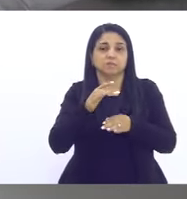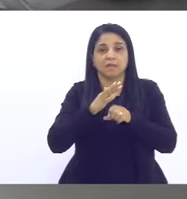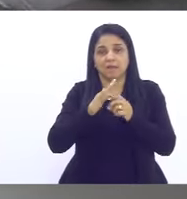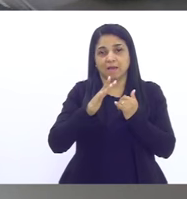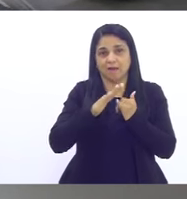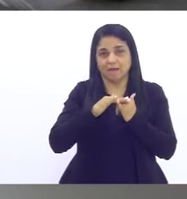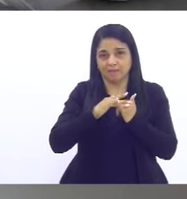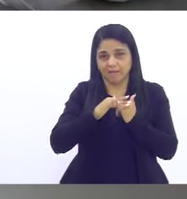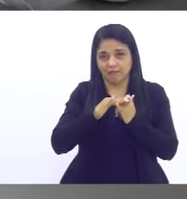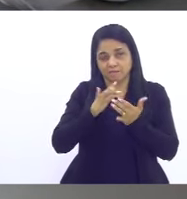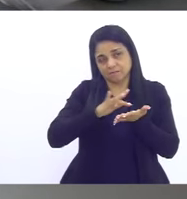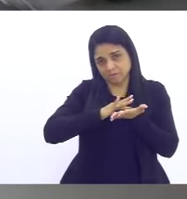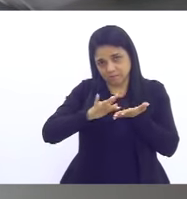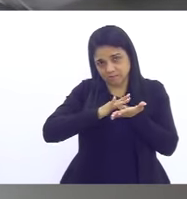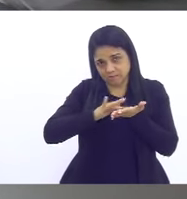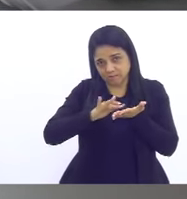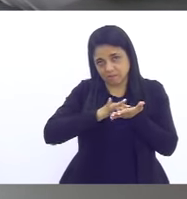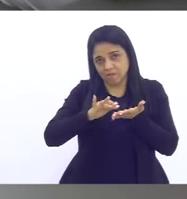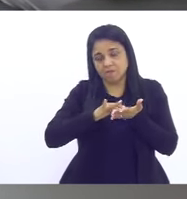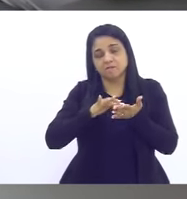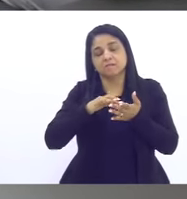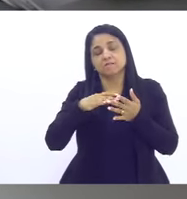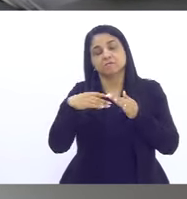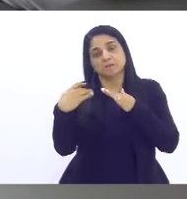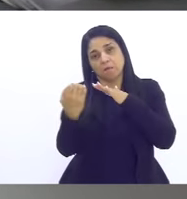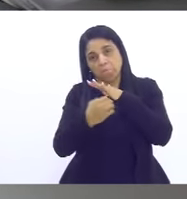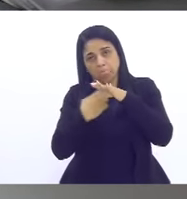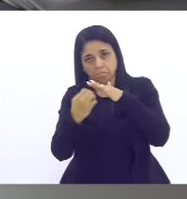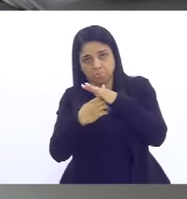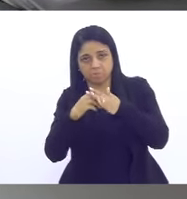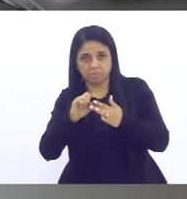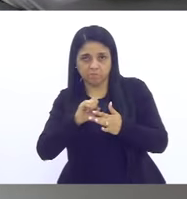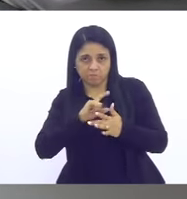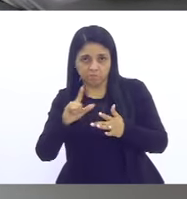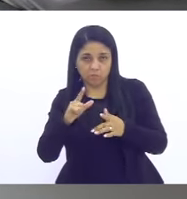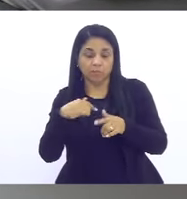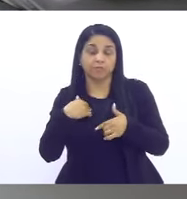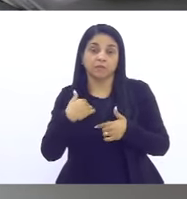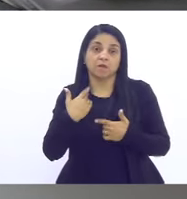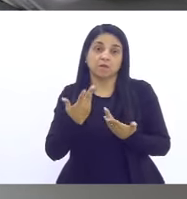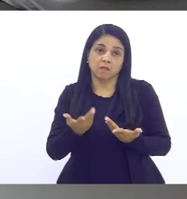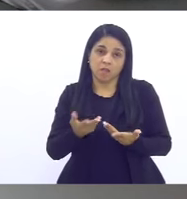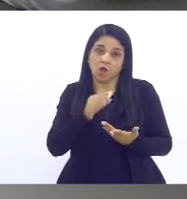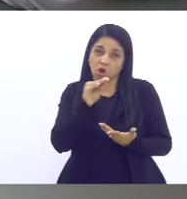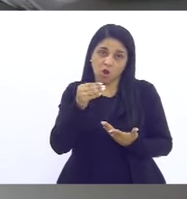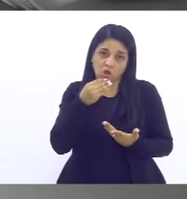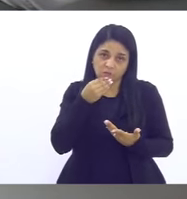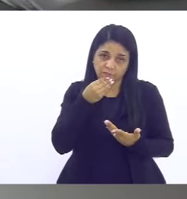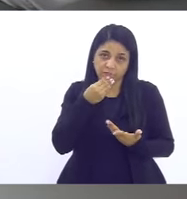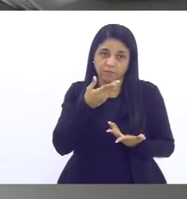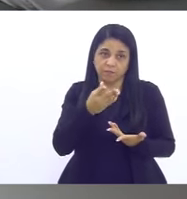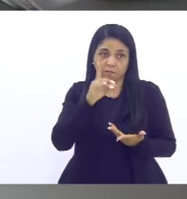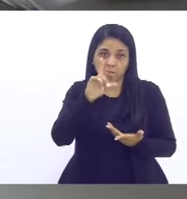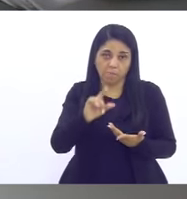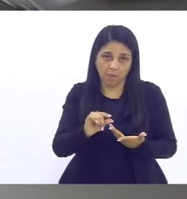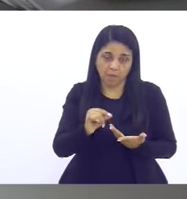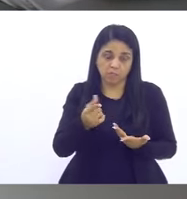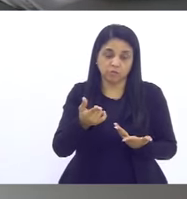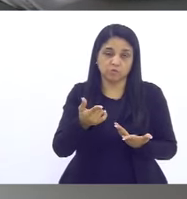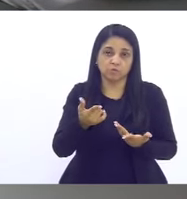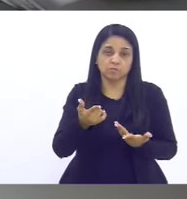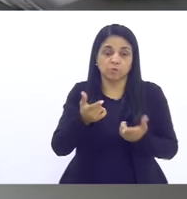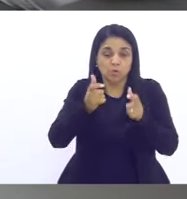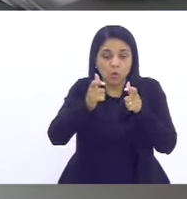canais operacionais da companhia, e aí, obviamente, isso demanda menos necessidade da gente